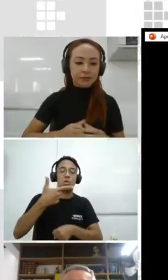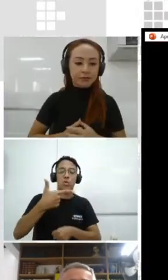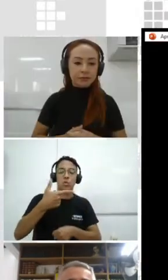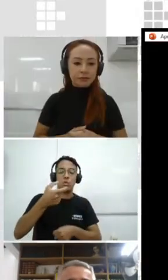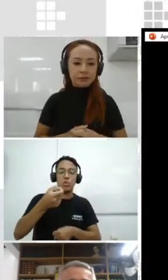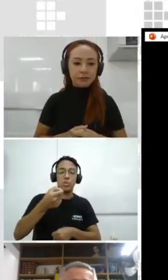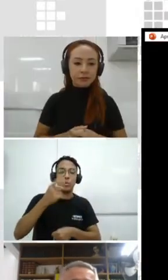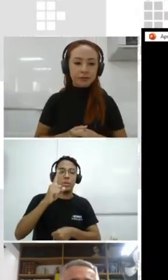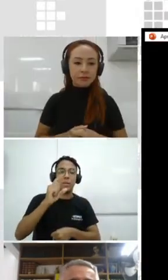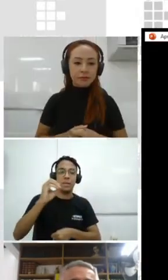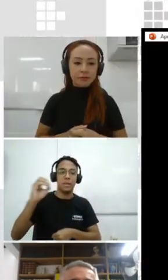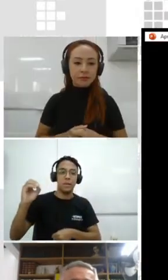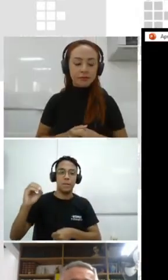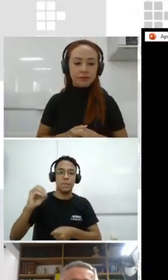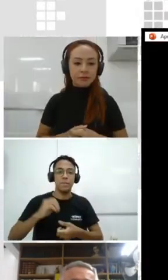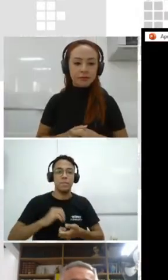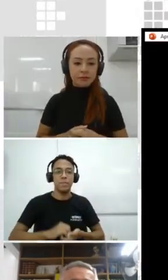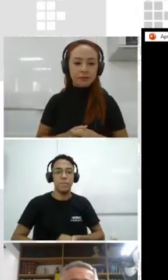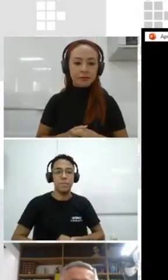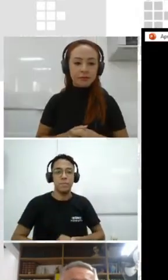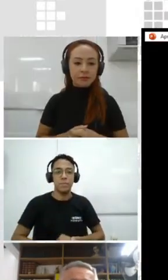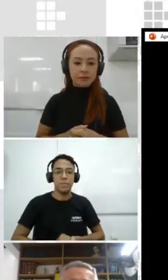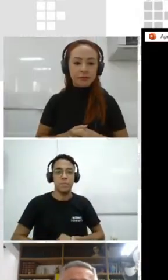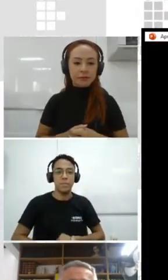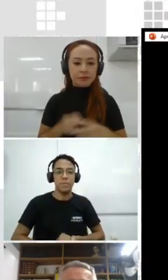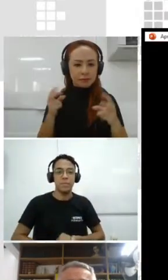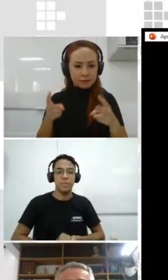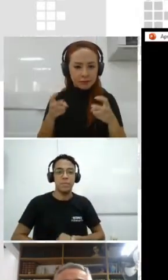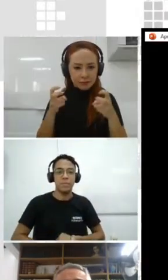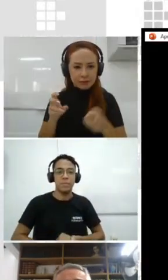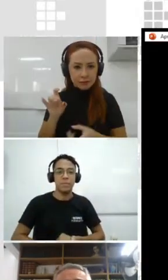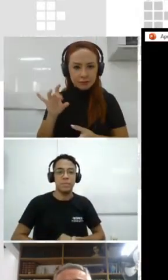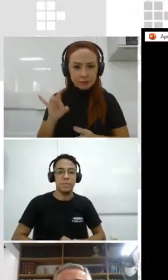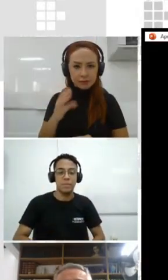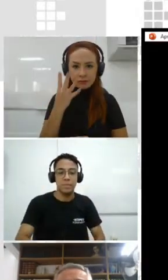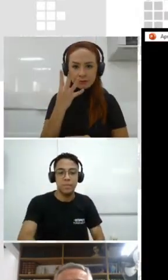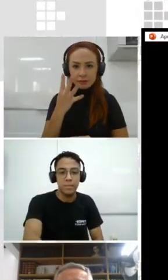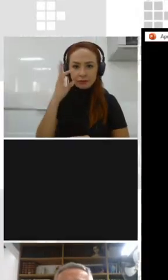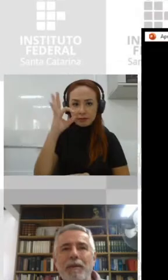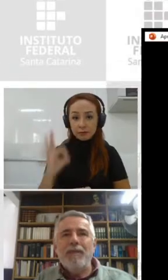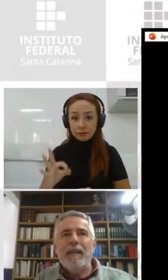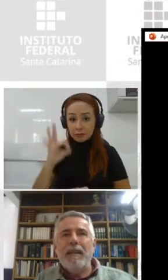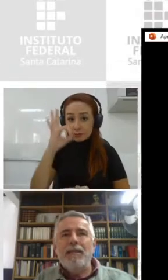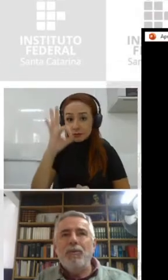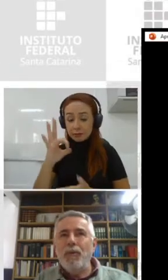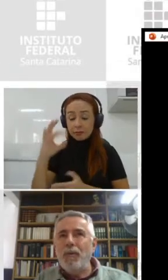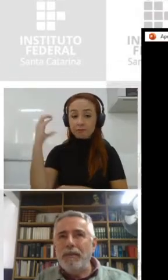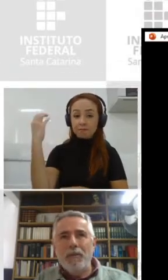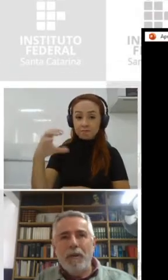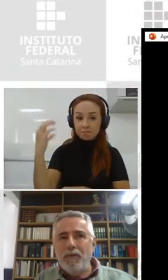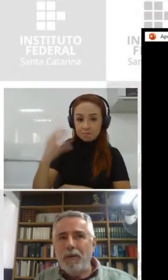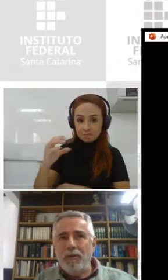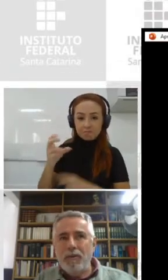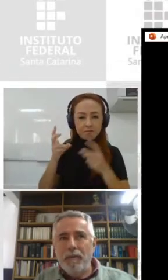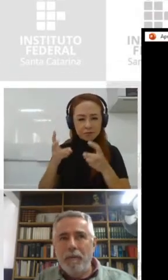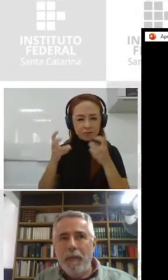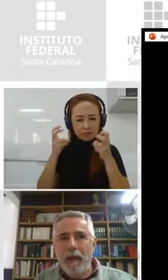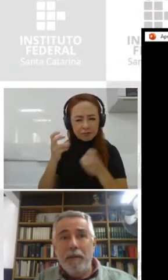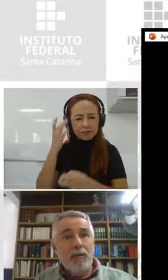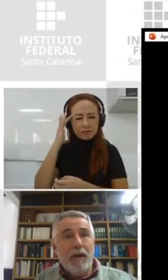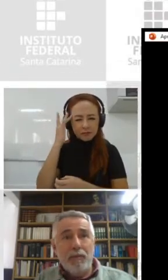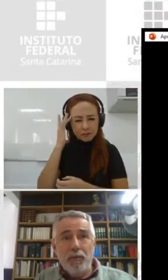Bom, vejam que apenas 4% dos cientistas acham que esse aquecimento será de 1,5 graus